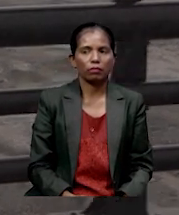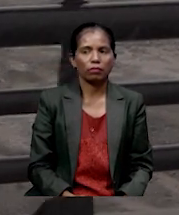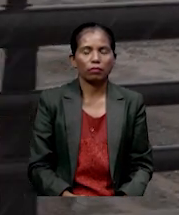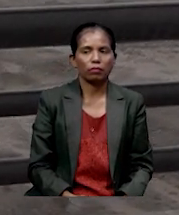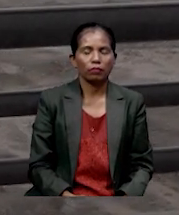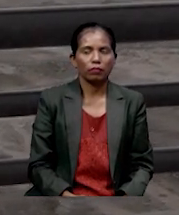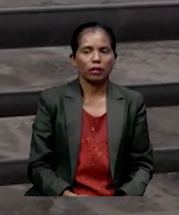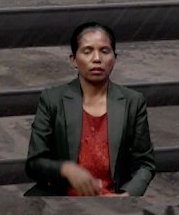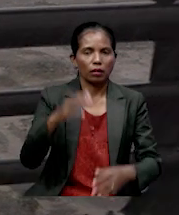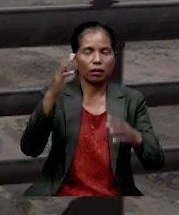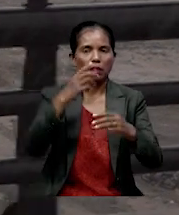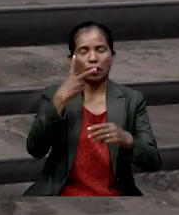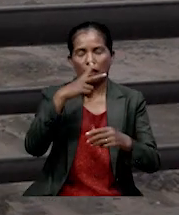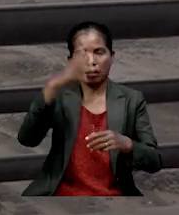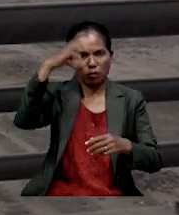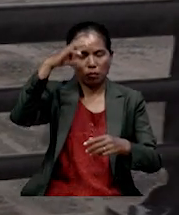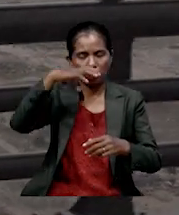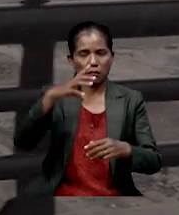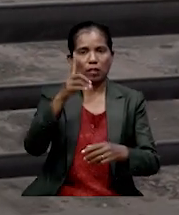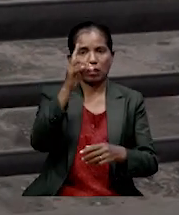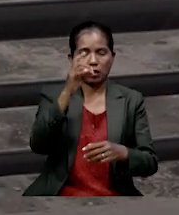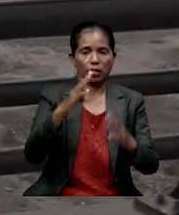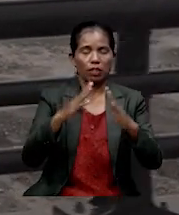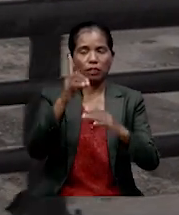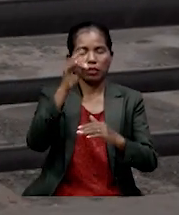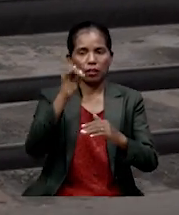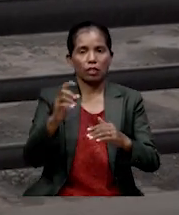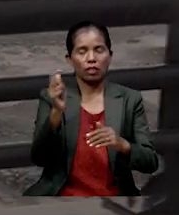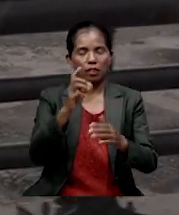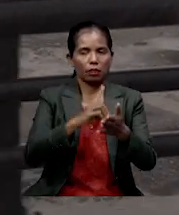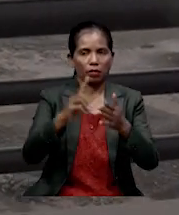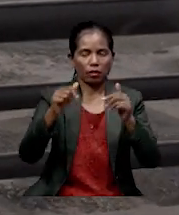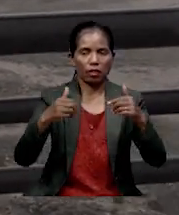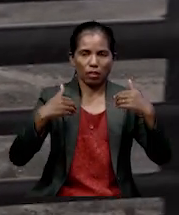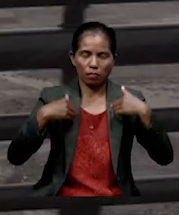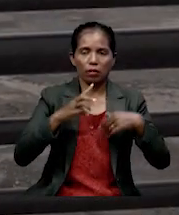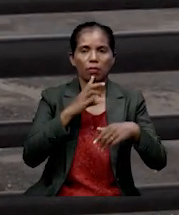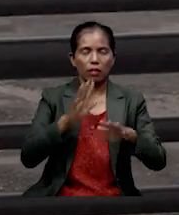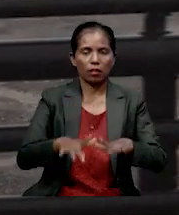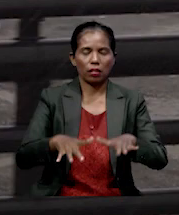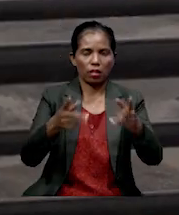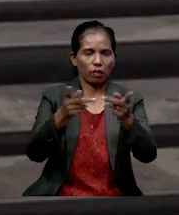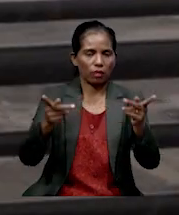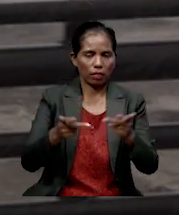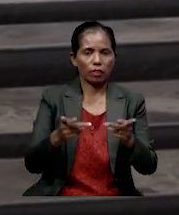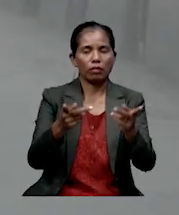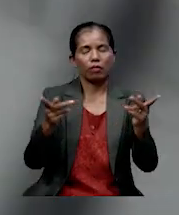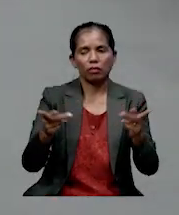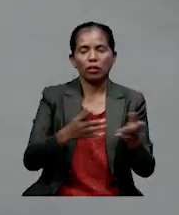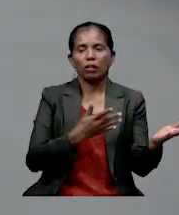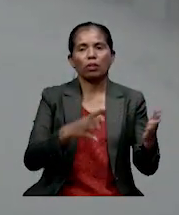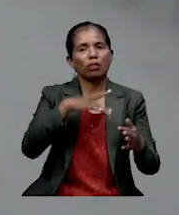Foi na contexto do bote e a cidade dele, terça semana, né? Moço inundação e a fatem nebelore lixo sira, halo